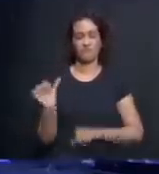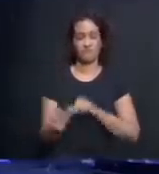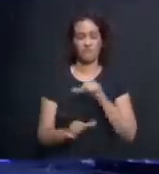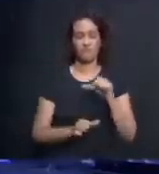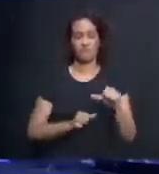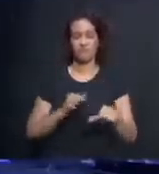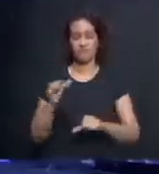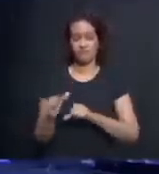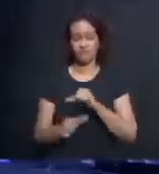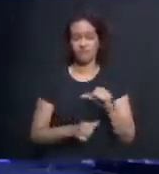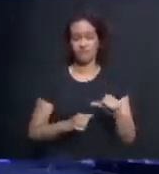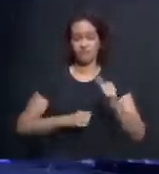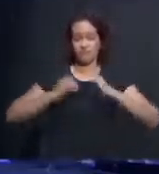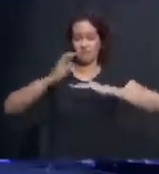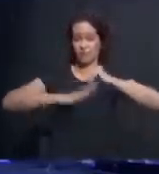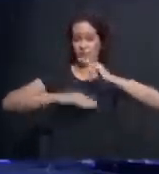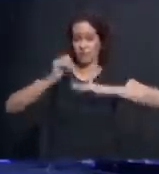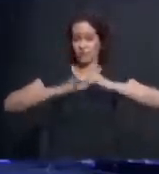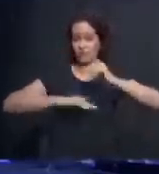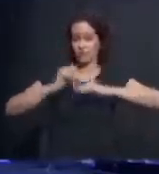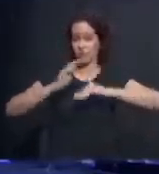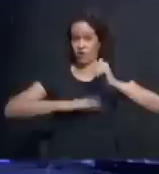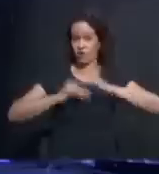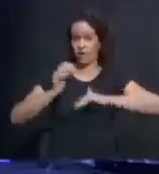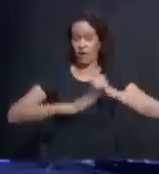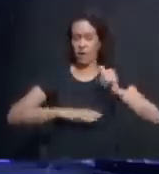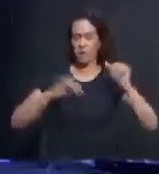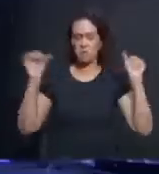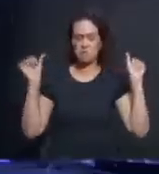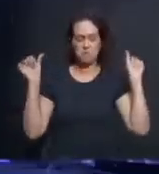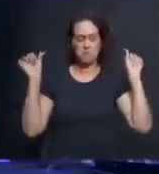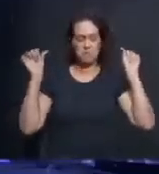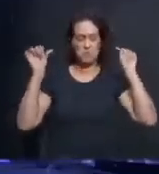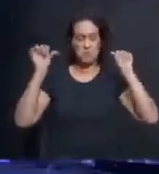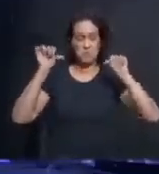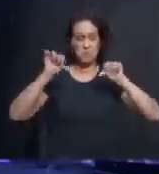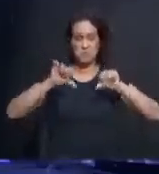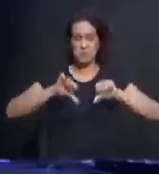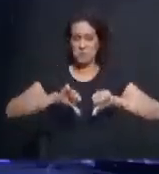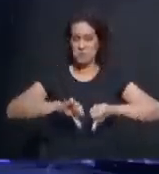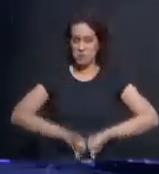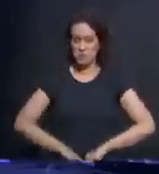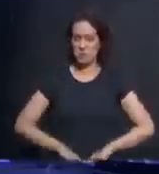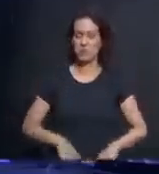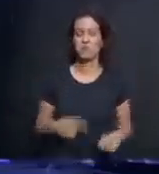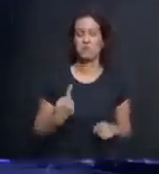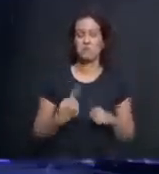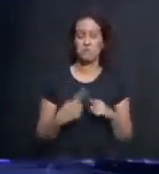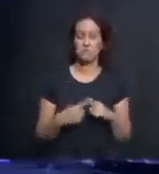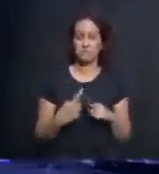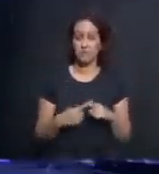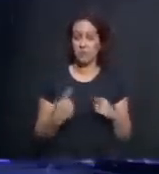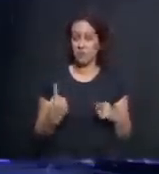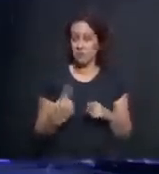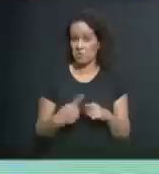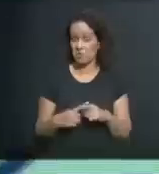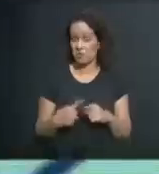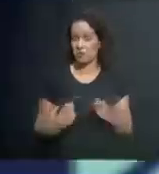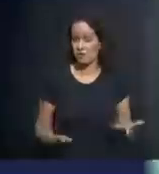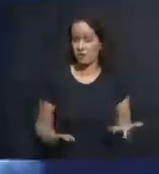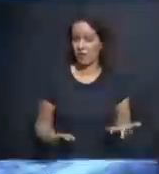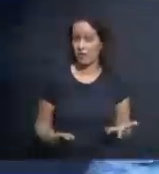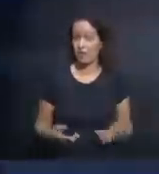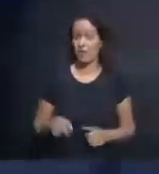profissional. Aí sim abriu-se o poço do abismo e subiram demônios. Por quê? Porque o cara